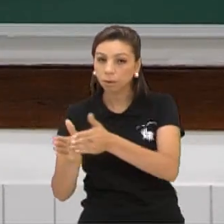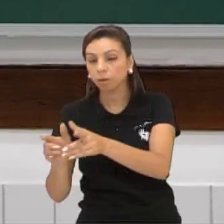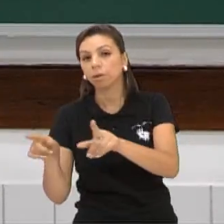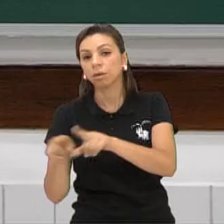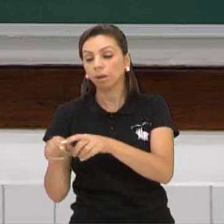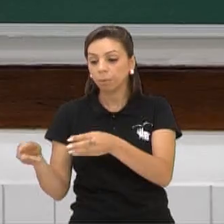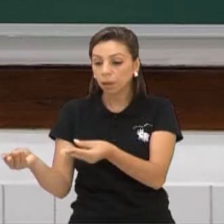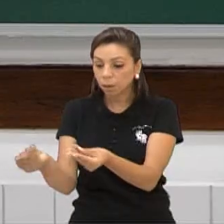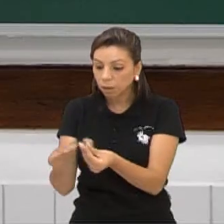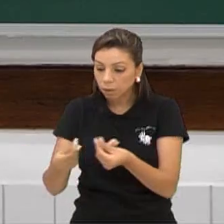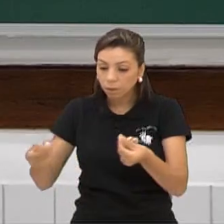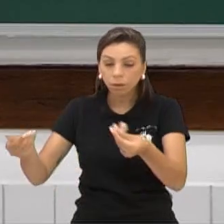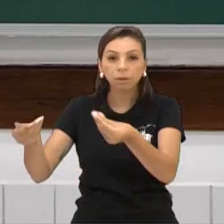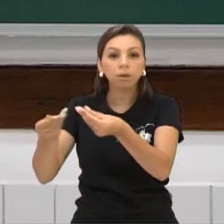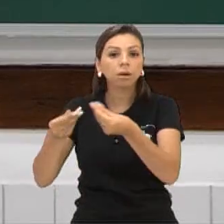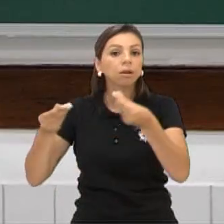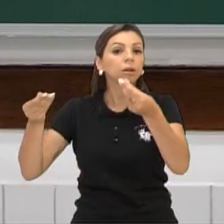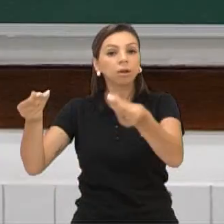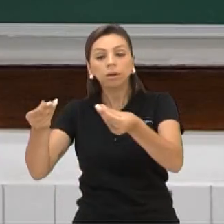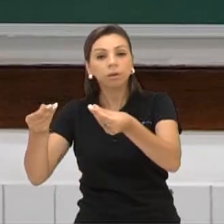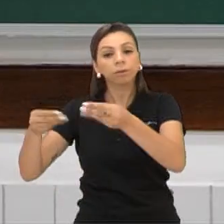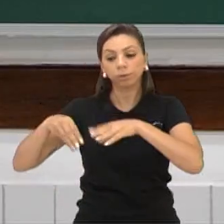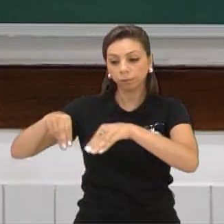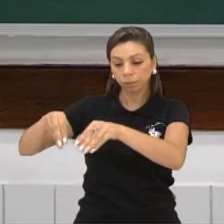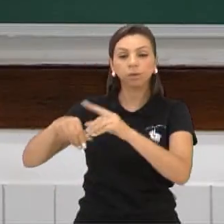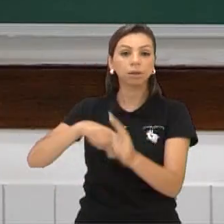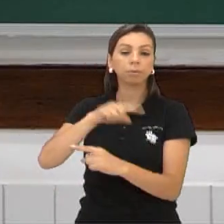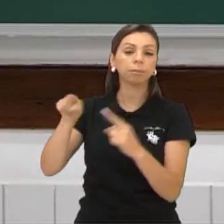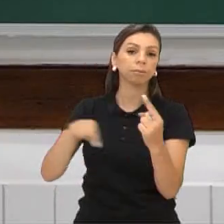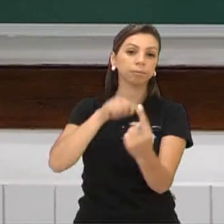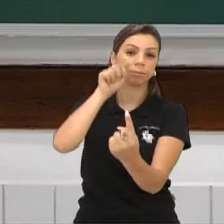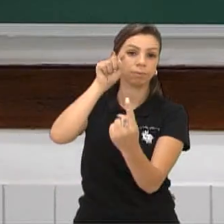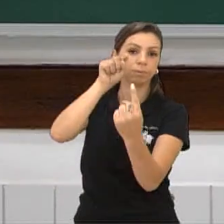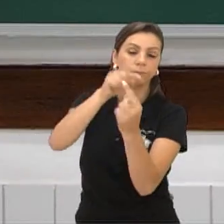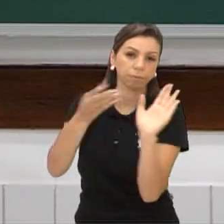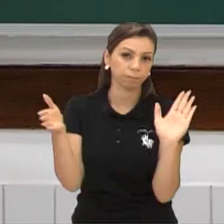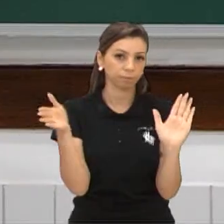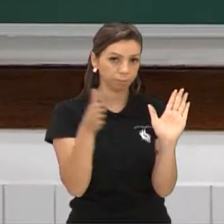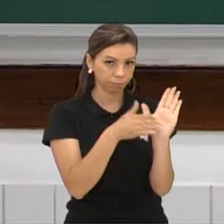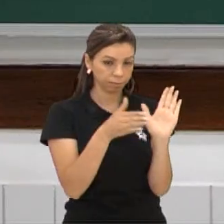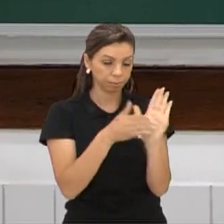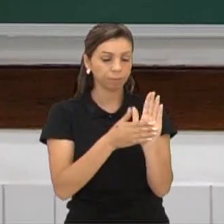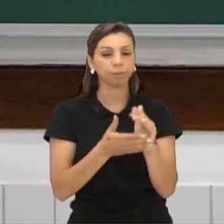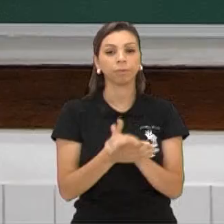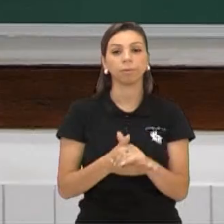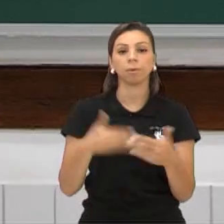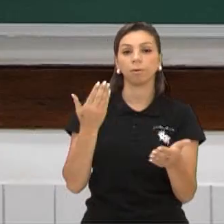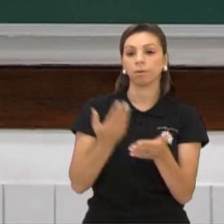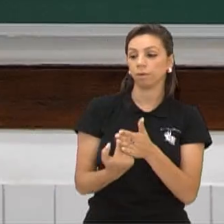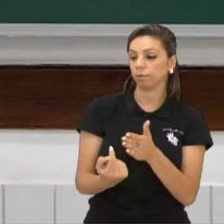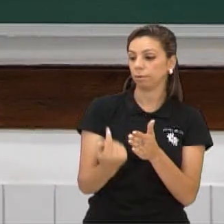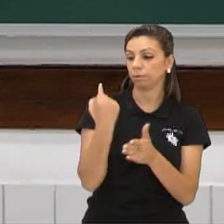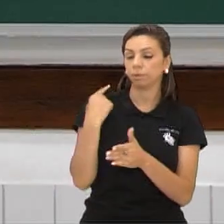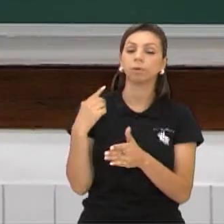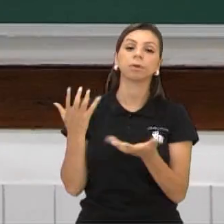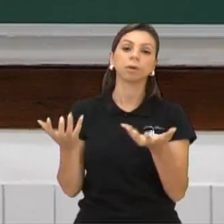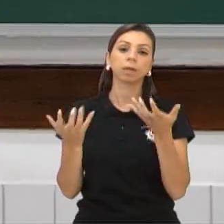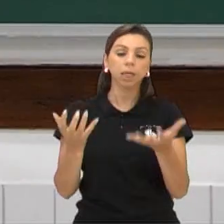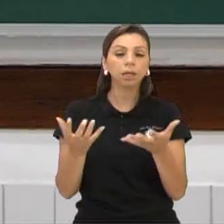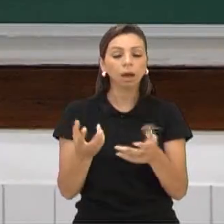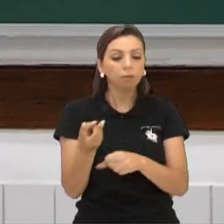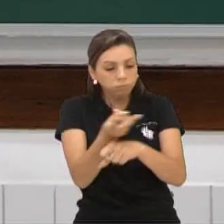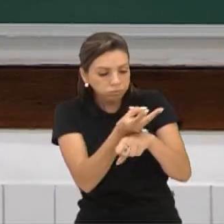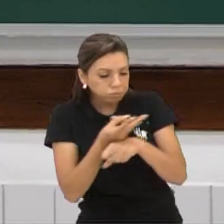do terreno e o objetivo proposto. Lembre-se que também vimos em aulas anteriores que a busca pelos melhores